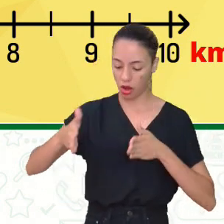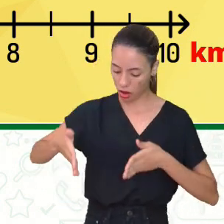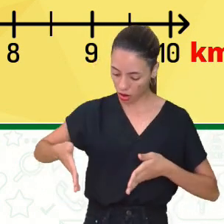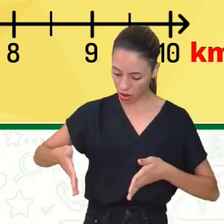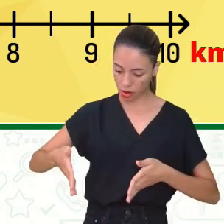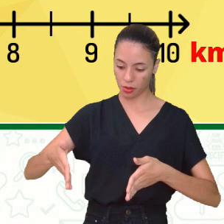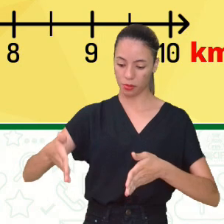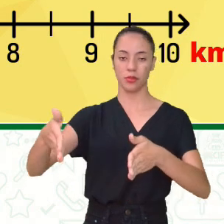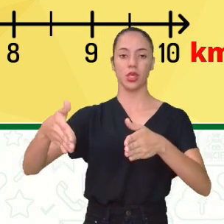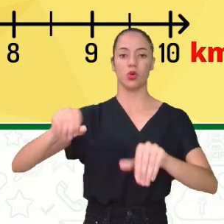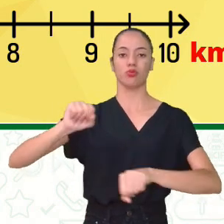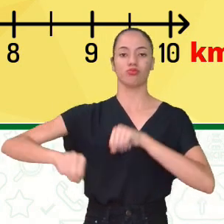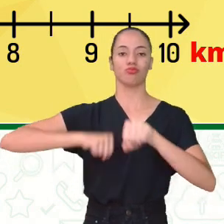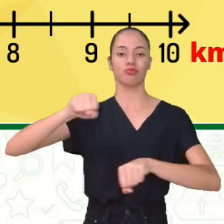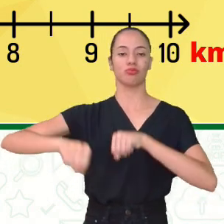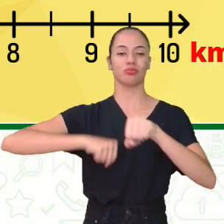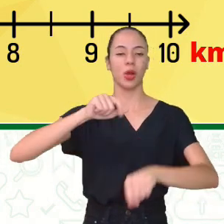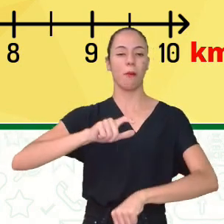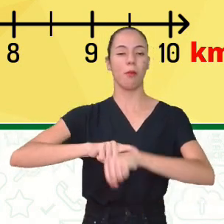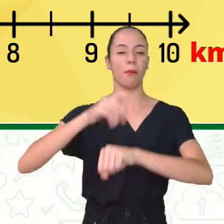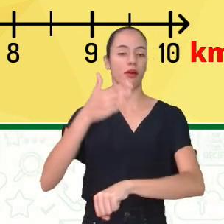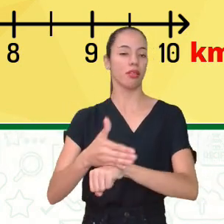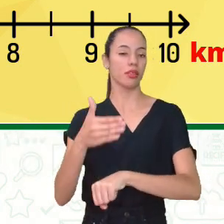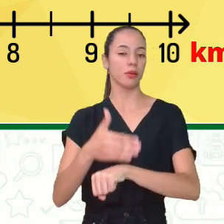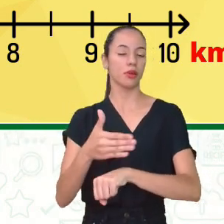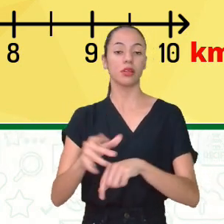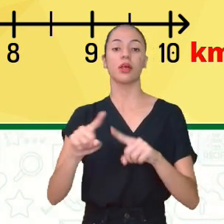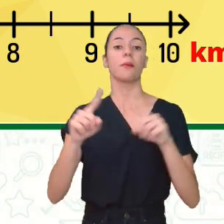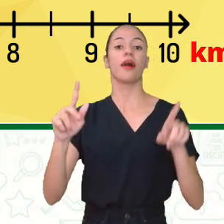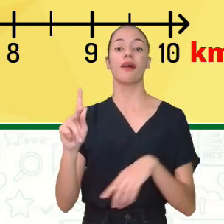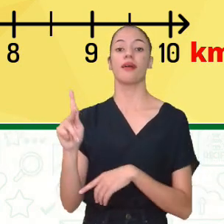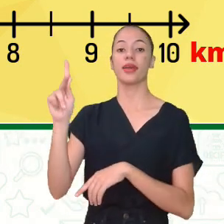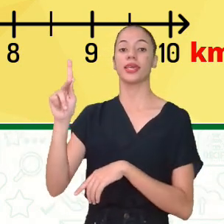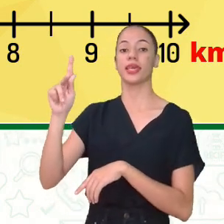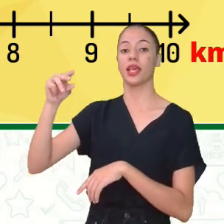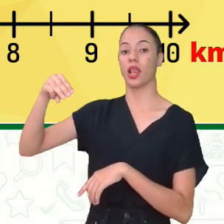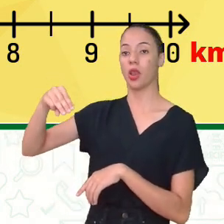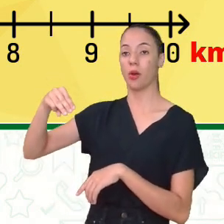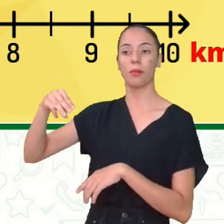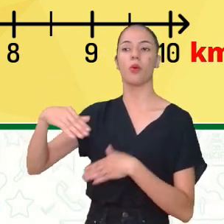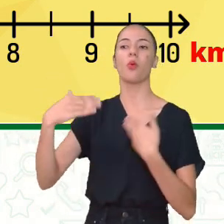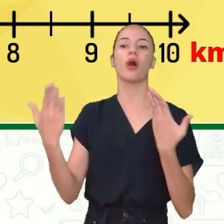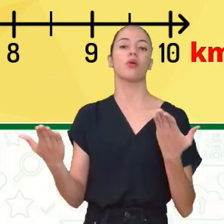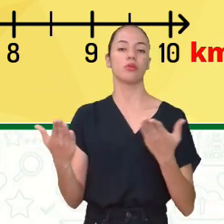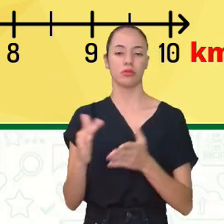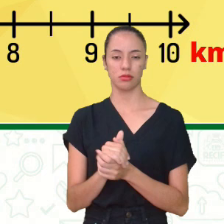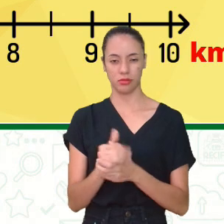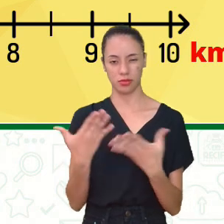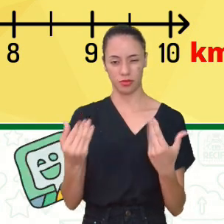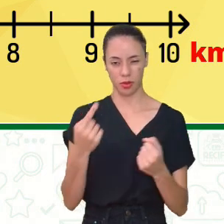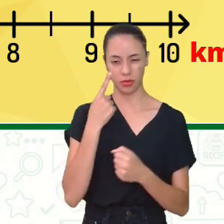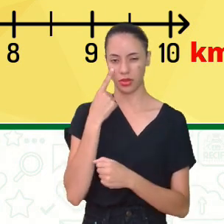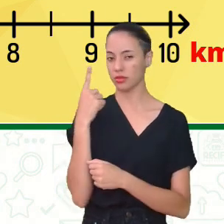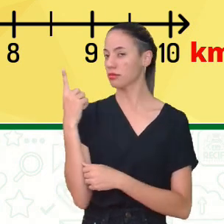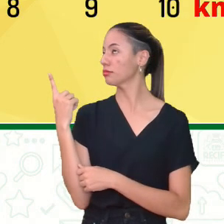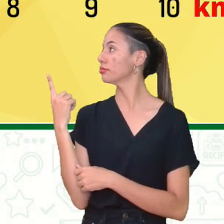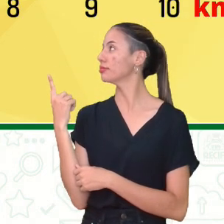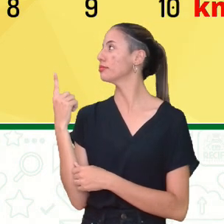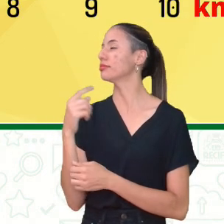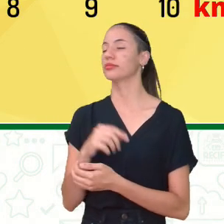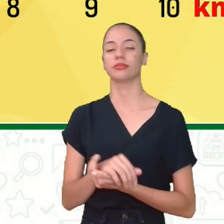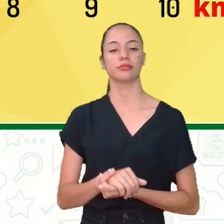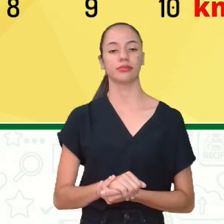que ele fez nos treinos. E quantos quilômetros ele fez, né? Vamos ver?